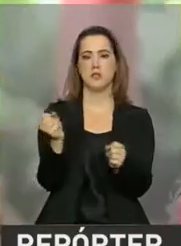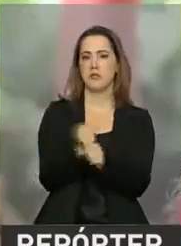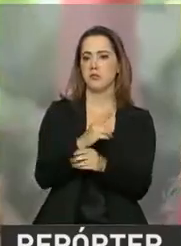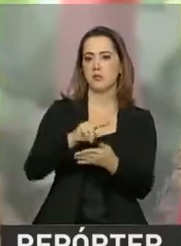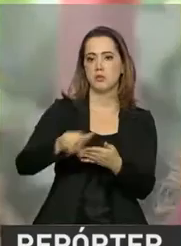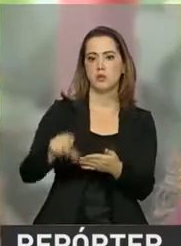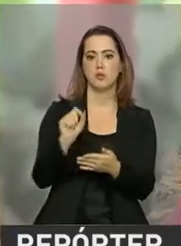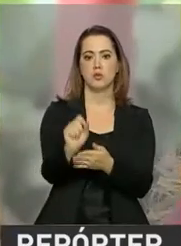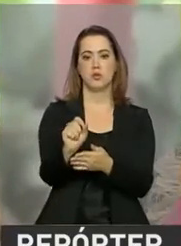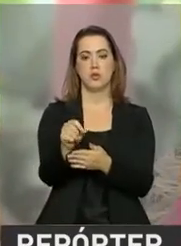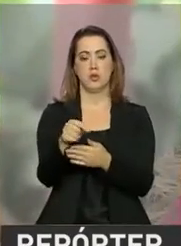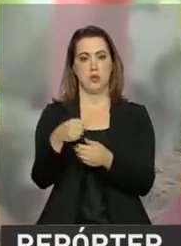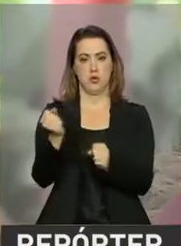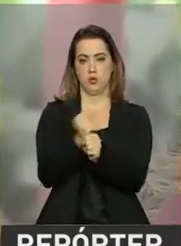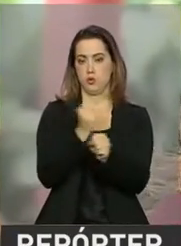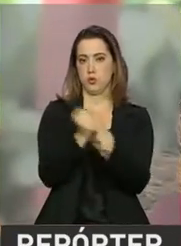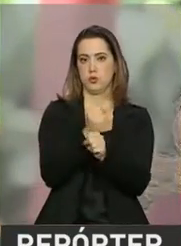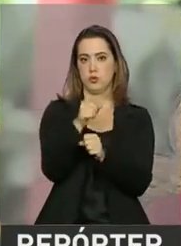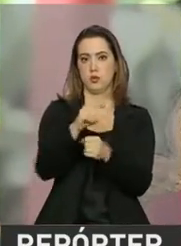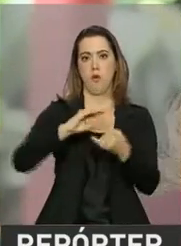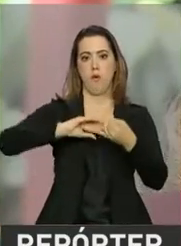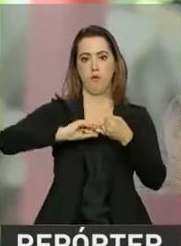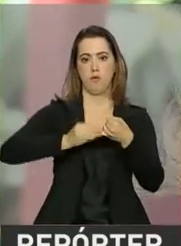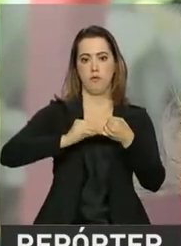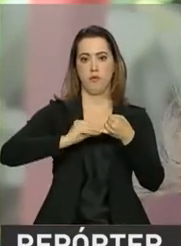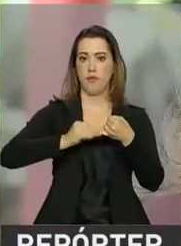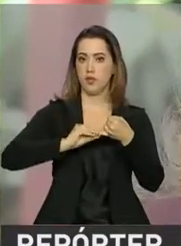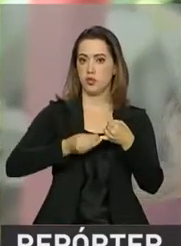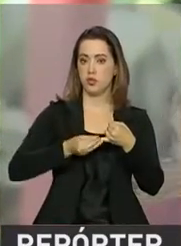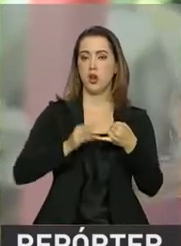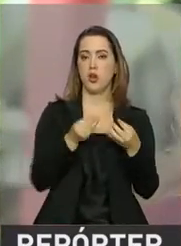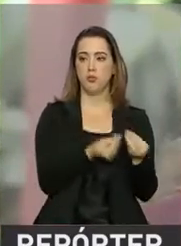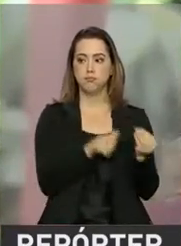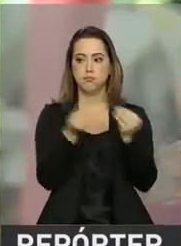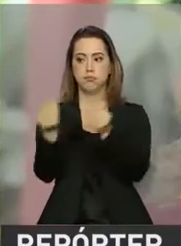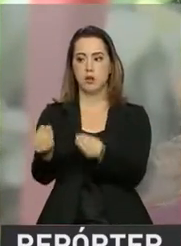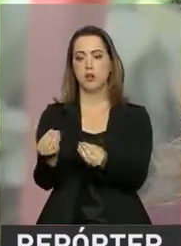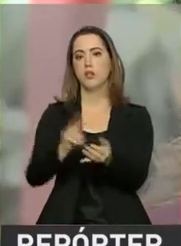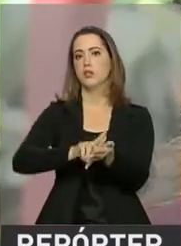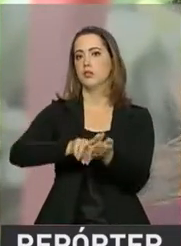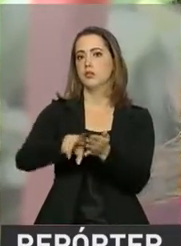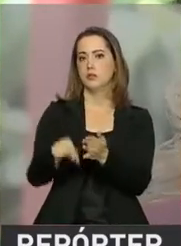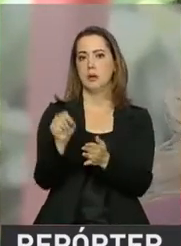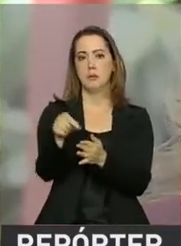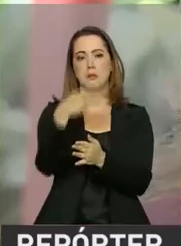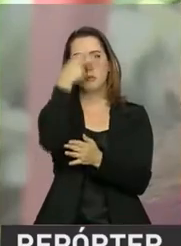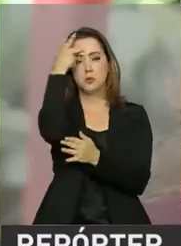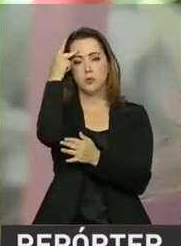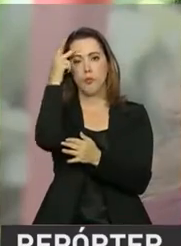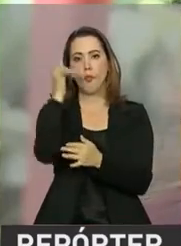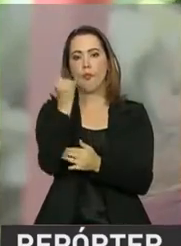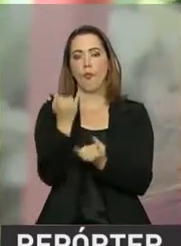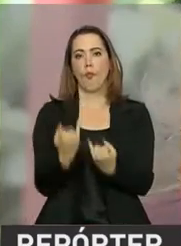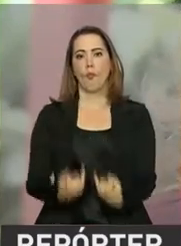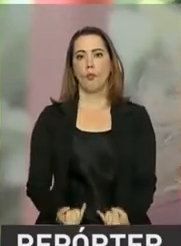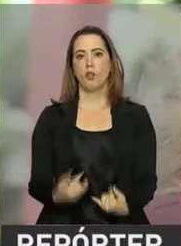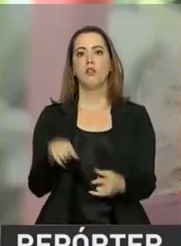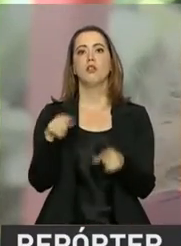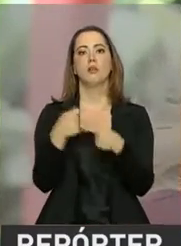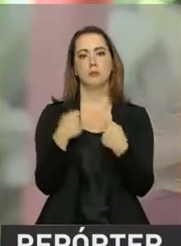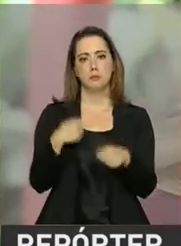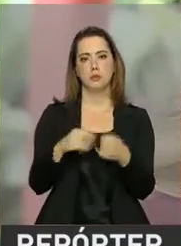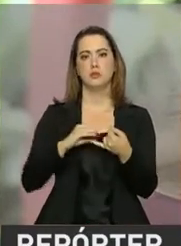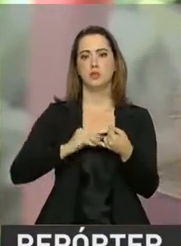caro. Feijão, que nós queremos mandar porque elas são muito nutridas. E o feijão é muito